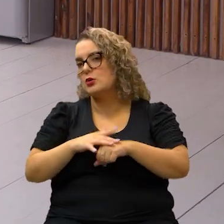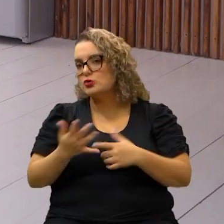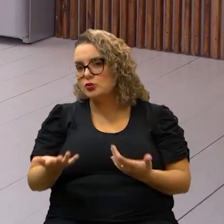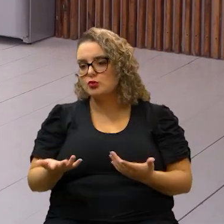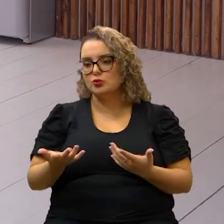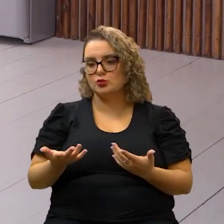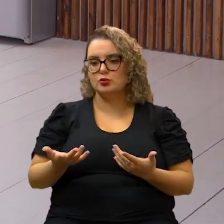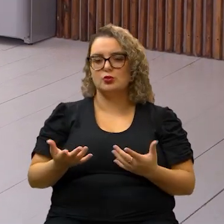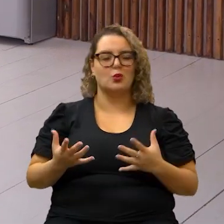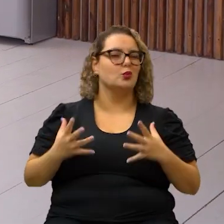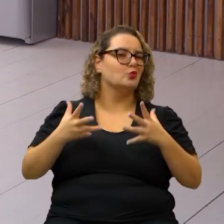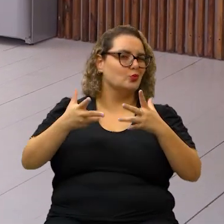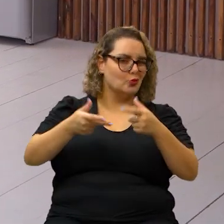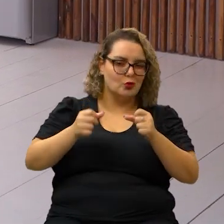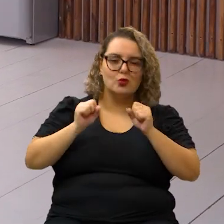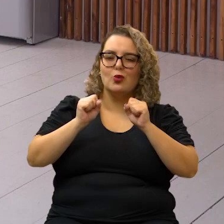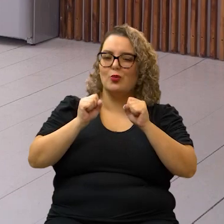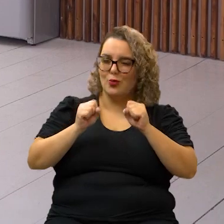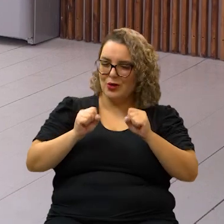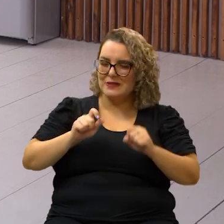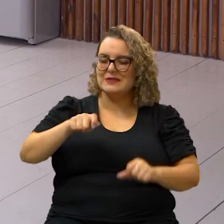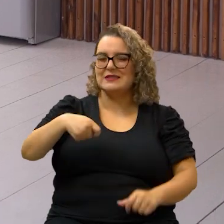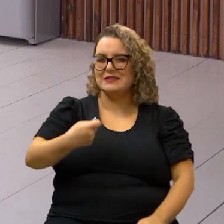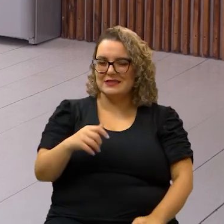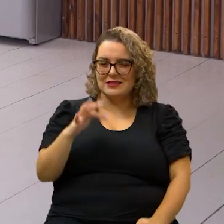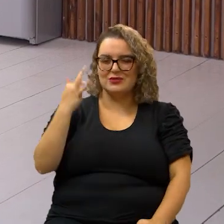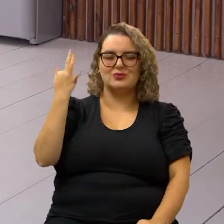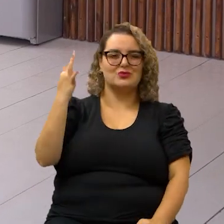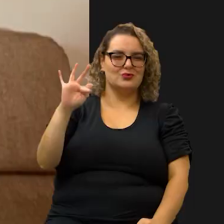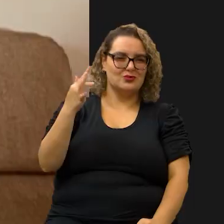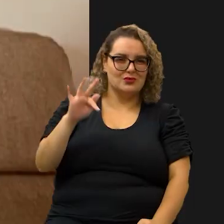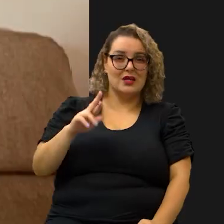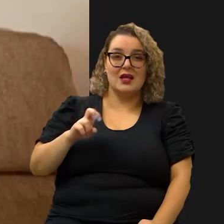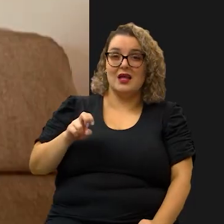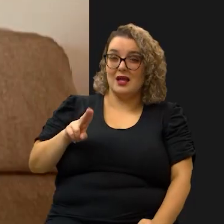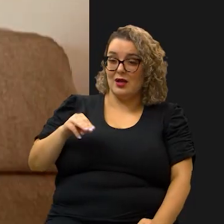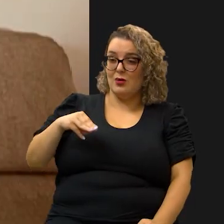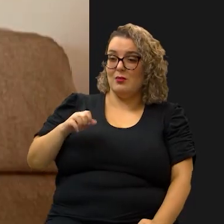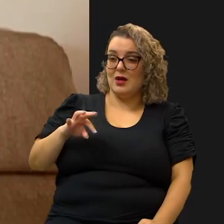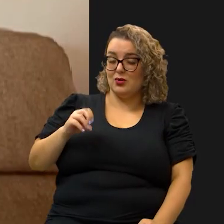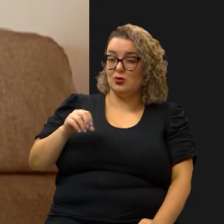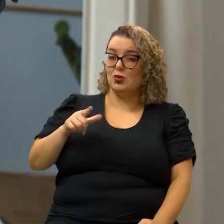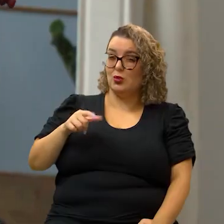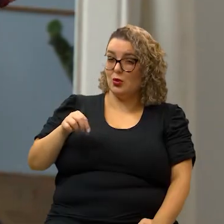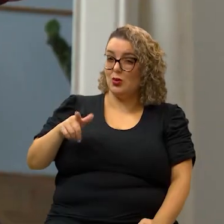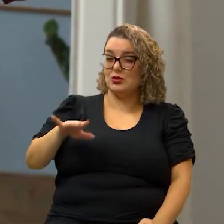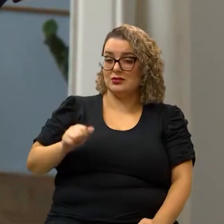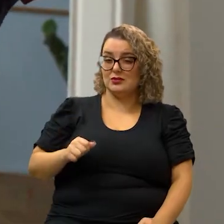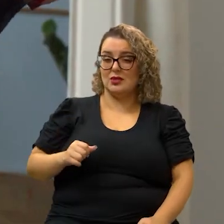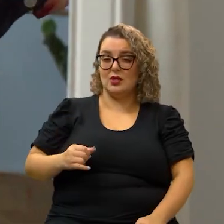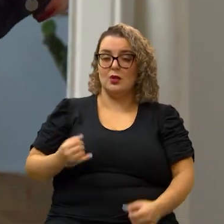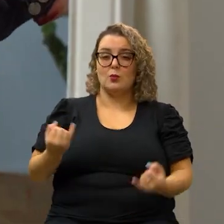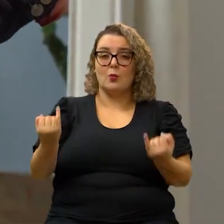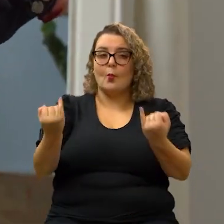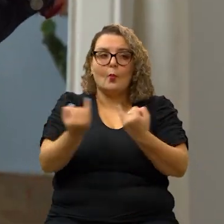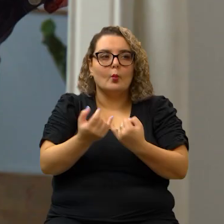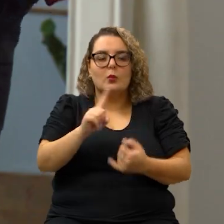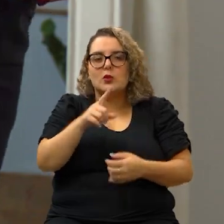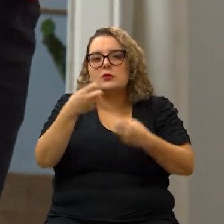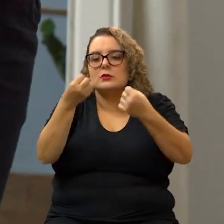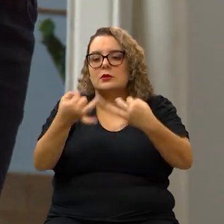dores, né? Isso tudo pode ser já sinal de doença reumatológica. Perda de peso sem